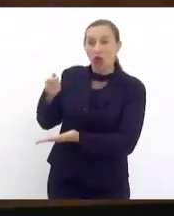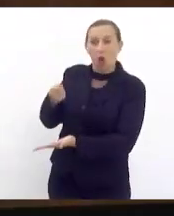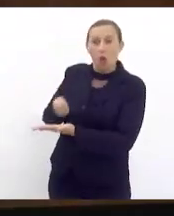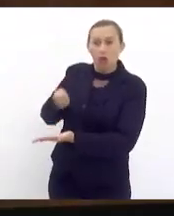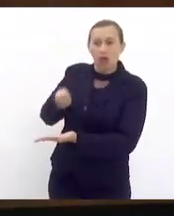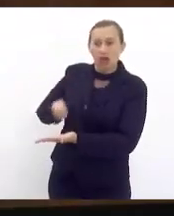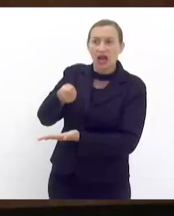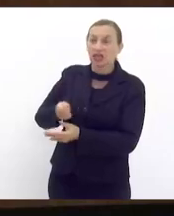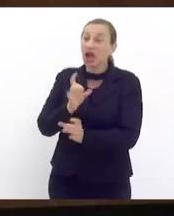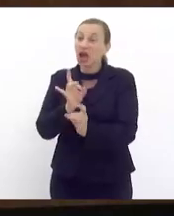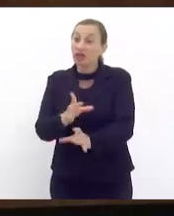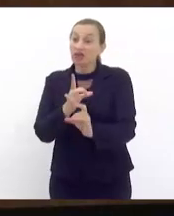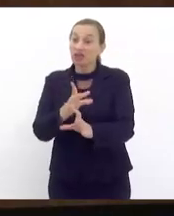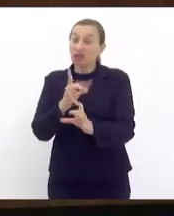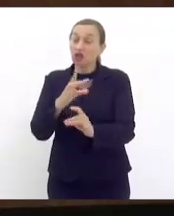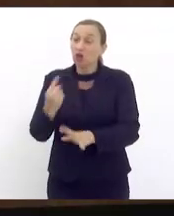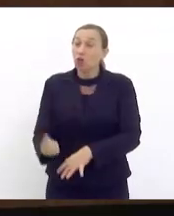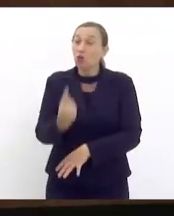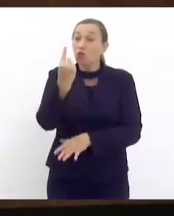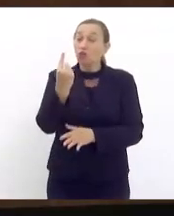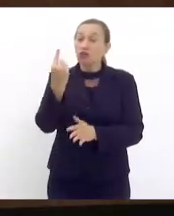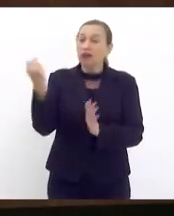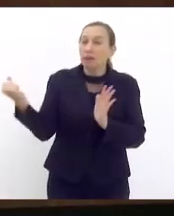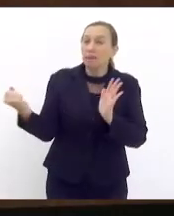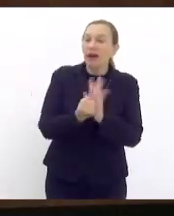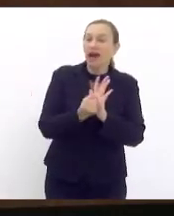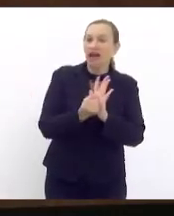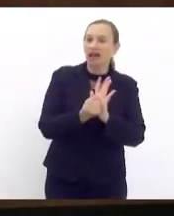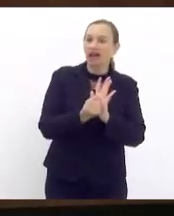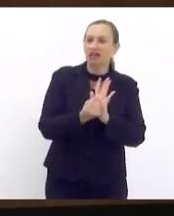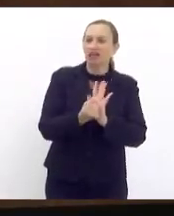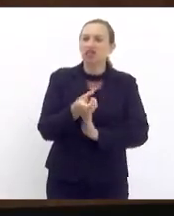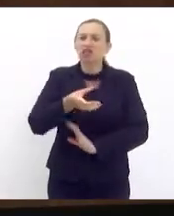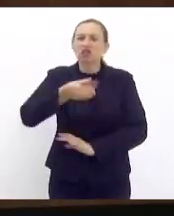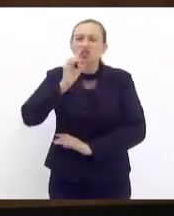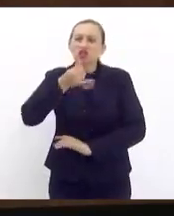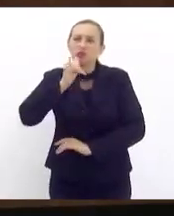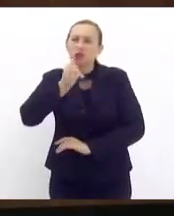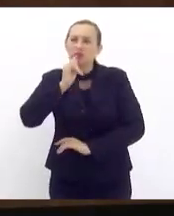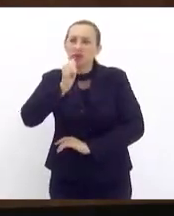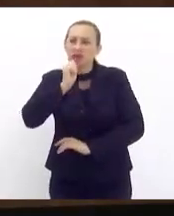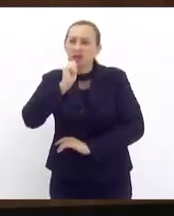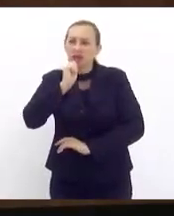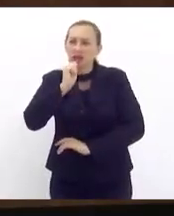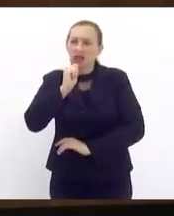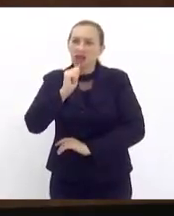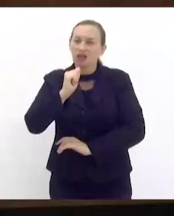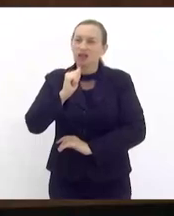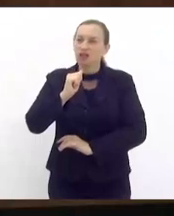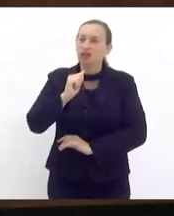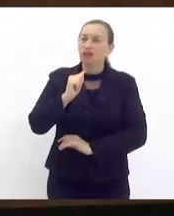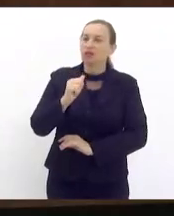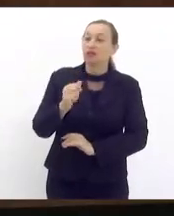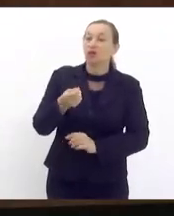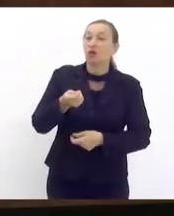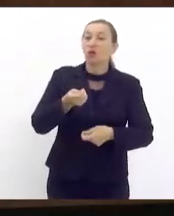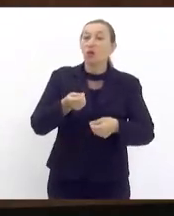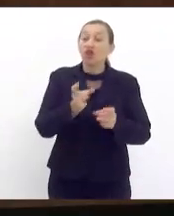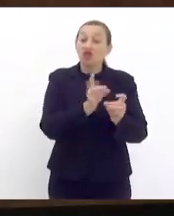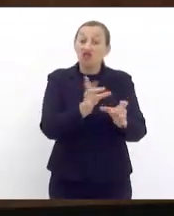a vender uma única marca de bebida fazendo que não aconteça o livro mercado comércio